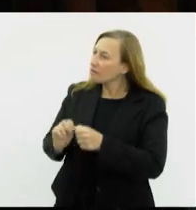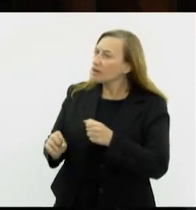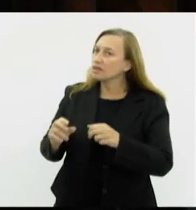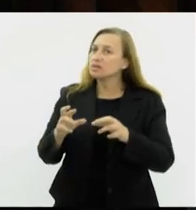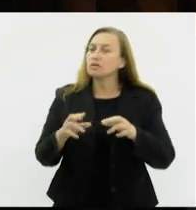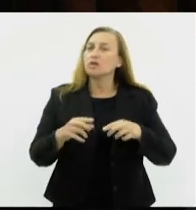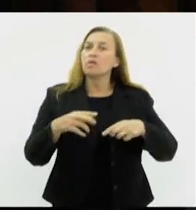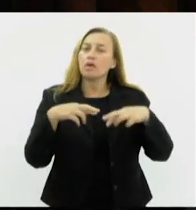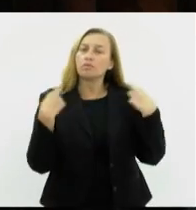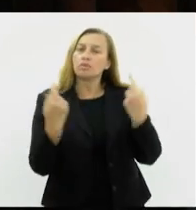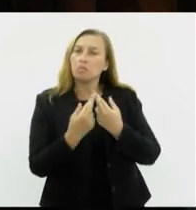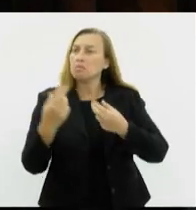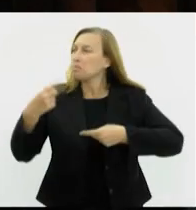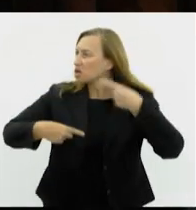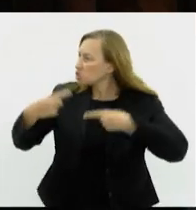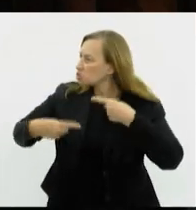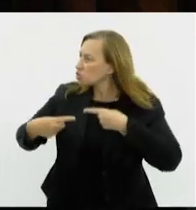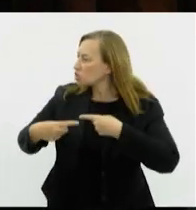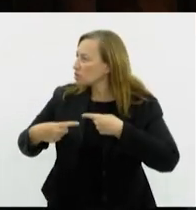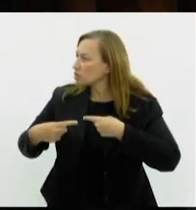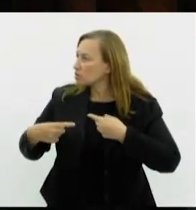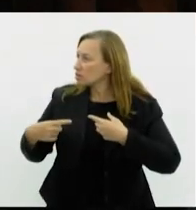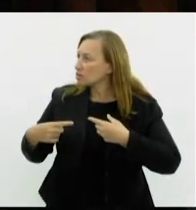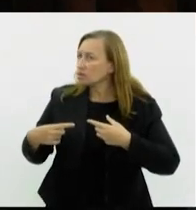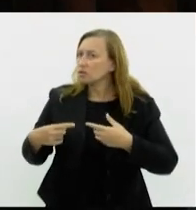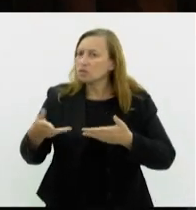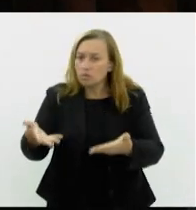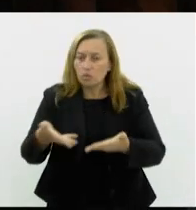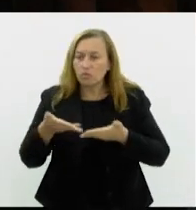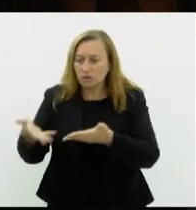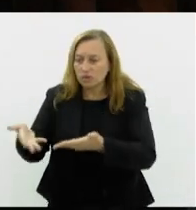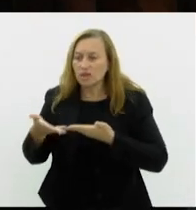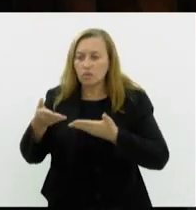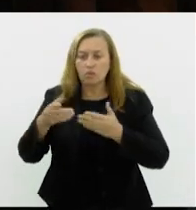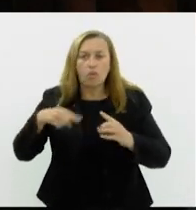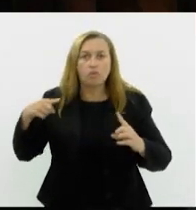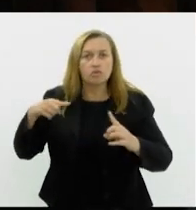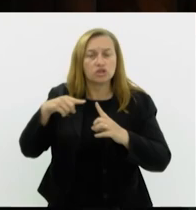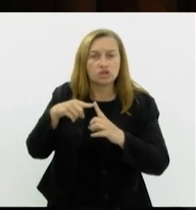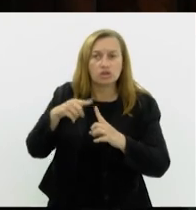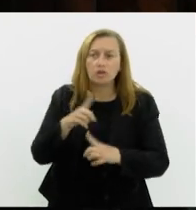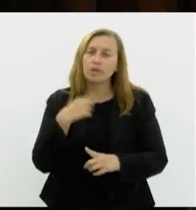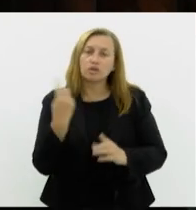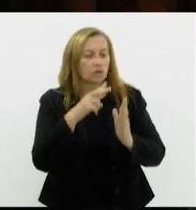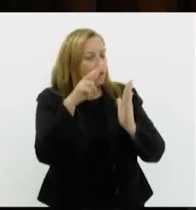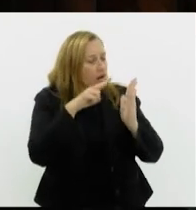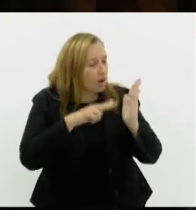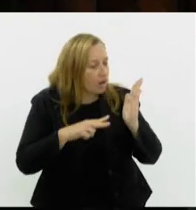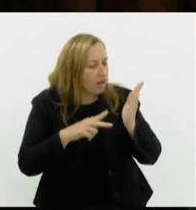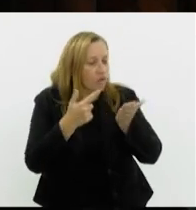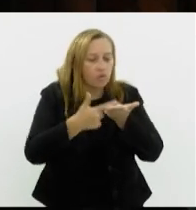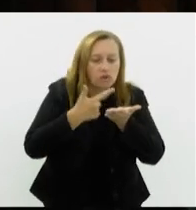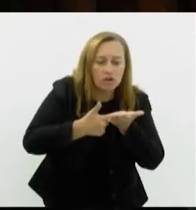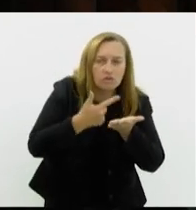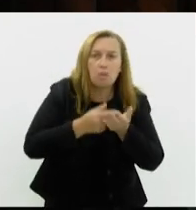debater isso, previamente, convocada com esse objetivo, para que a gente leia o livro e possa